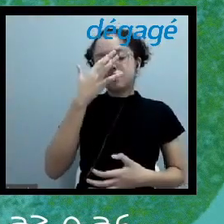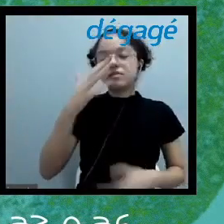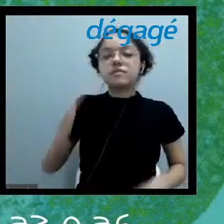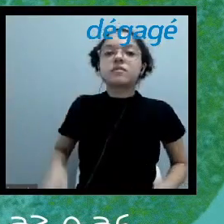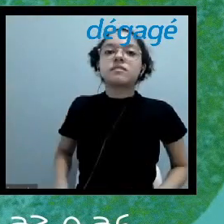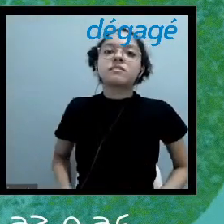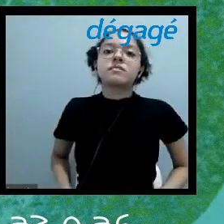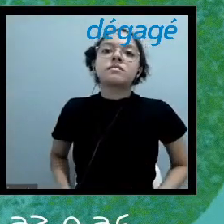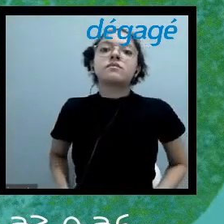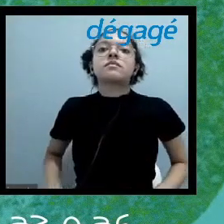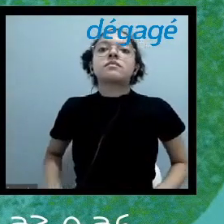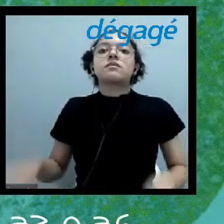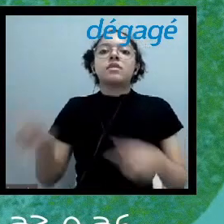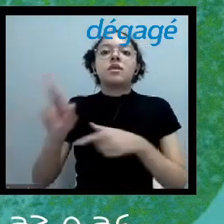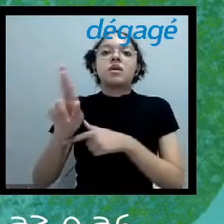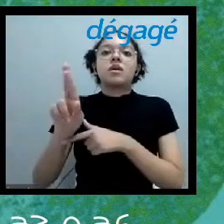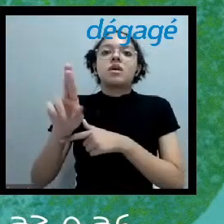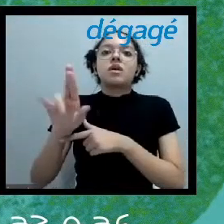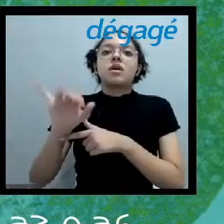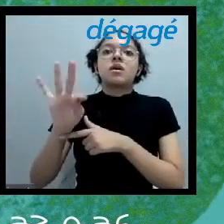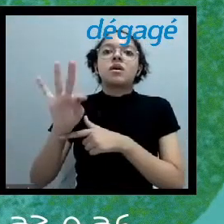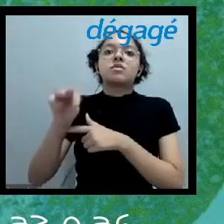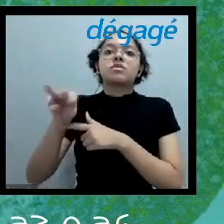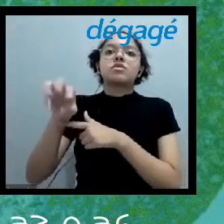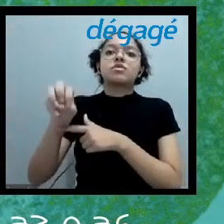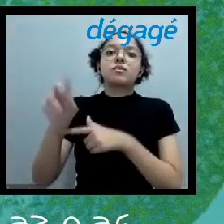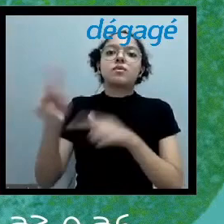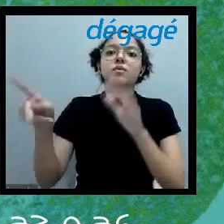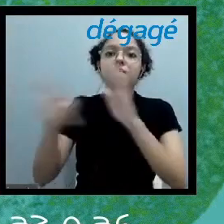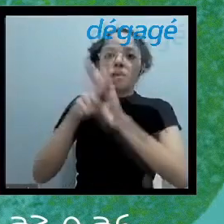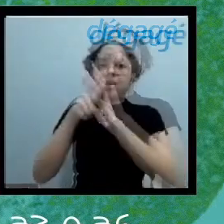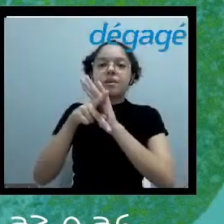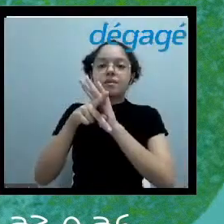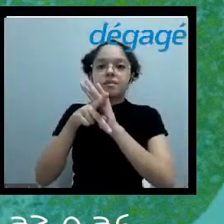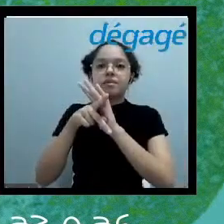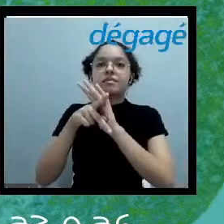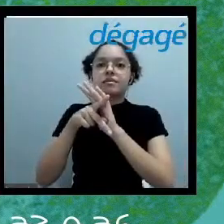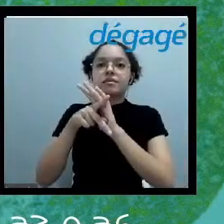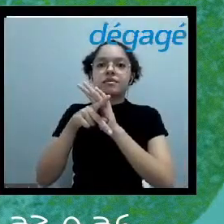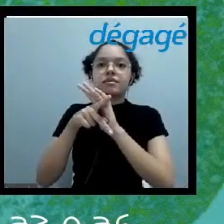né? E isso fazia com que ele sorrisse também.